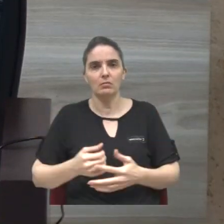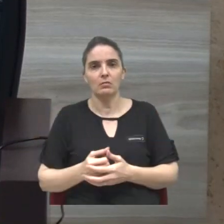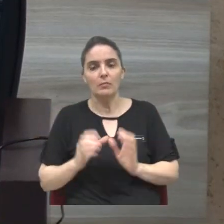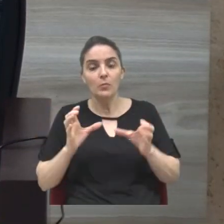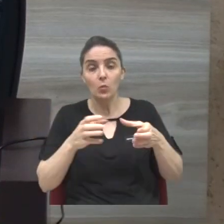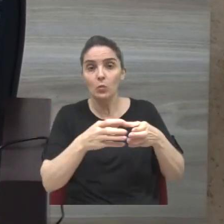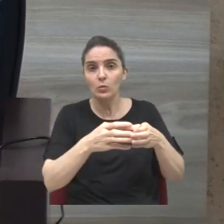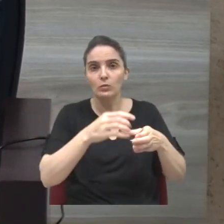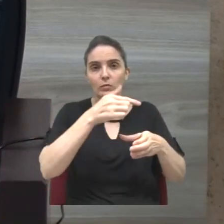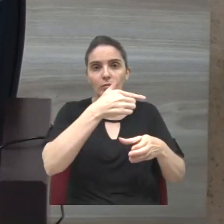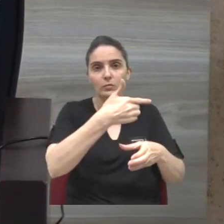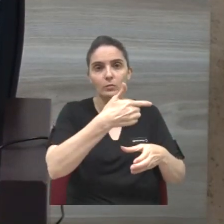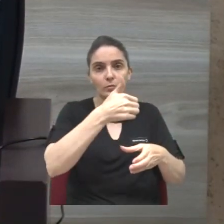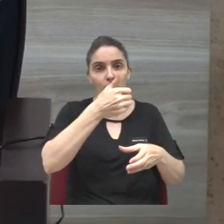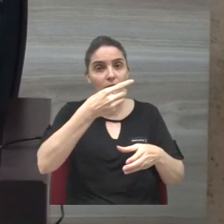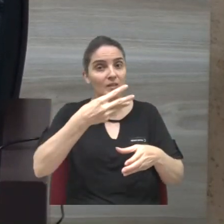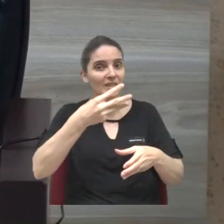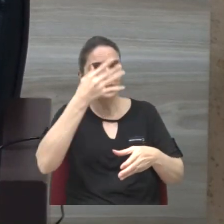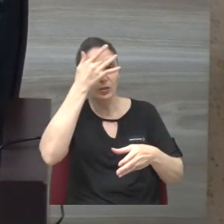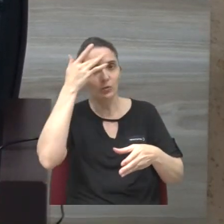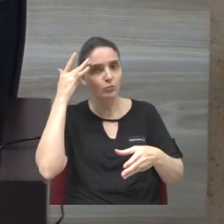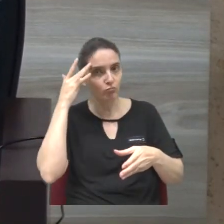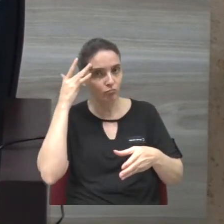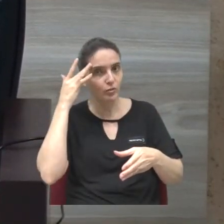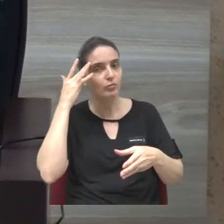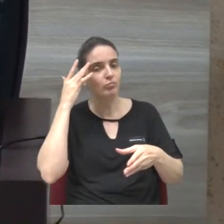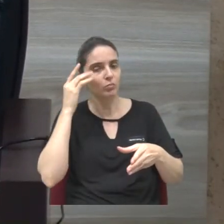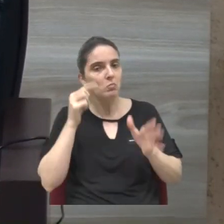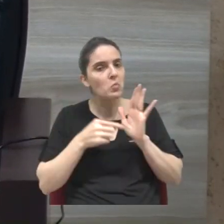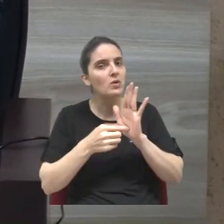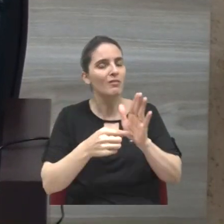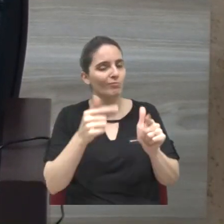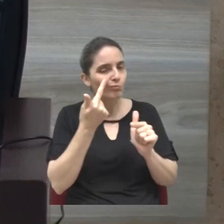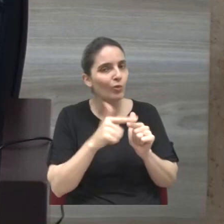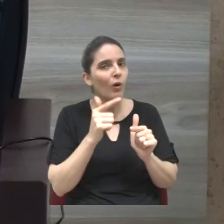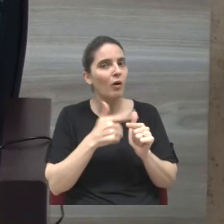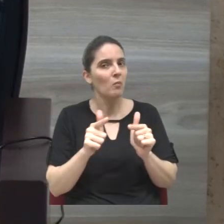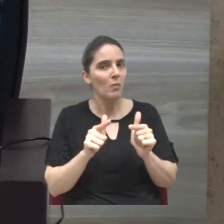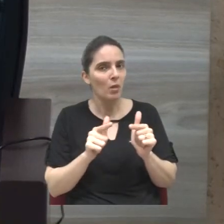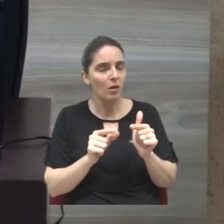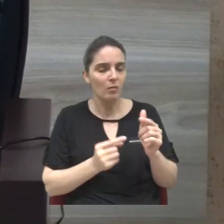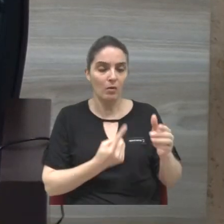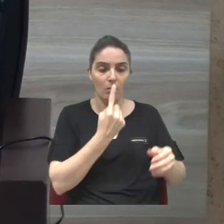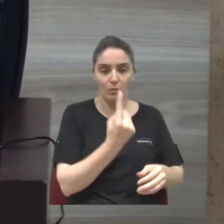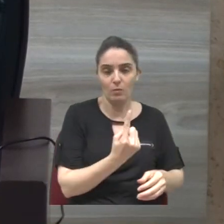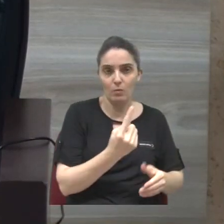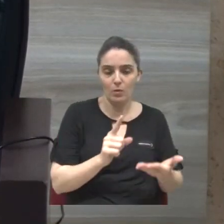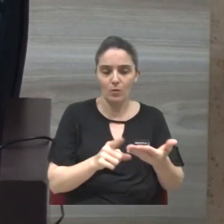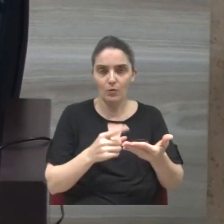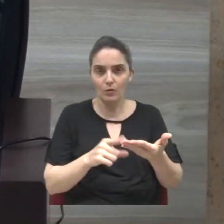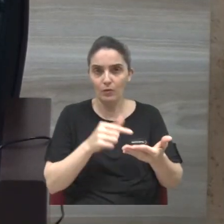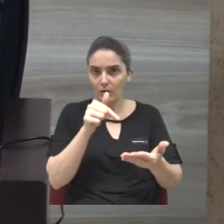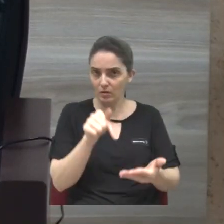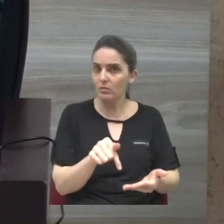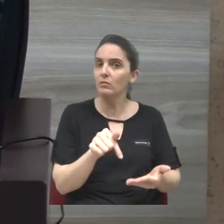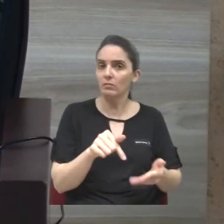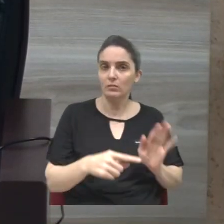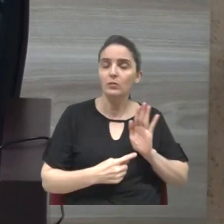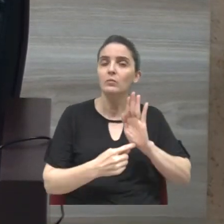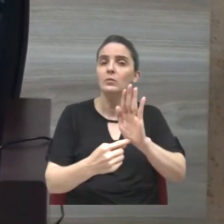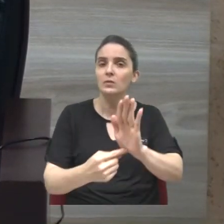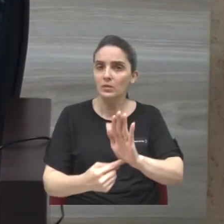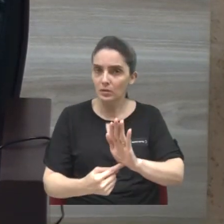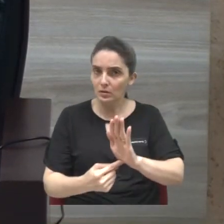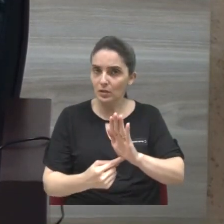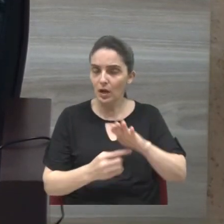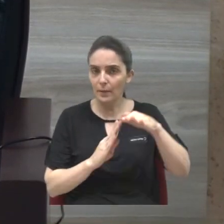213 casos como possíveis problemas, volume 1, folha 7, que foram encaminhados para análise da concessionária